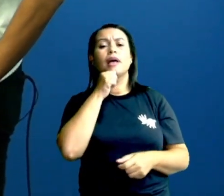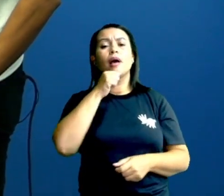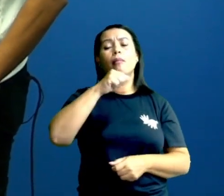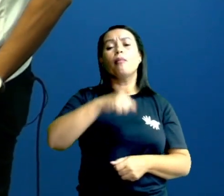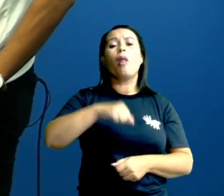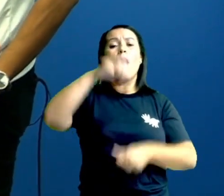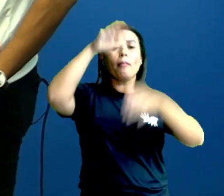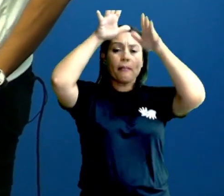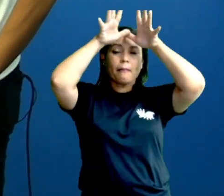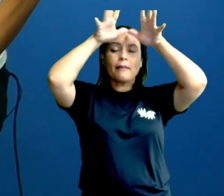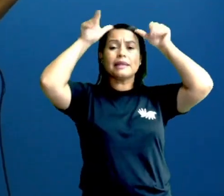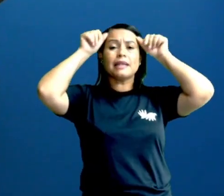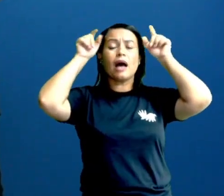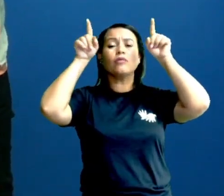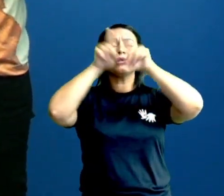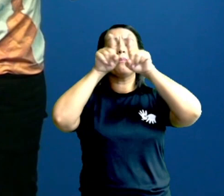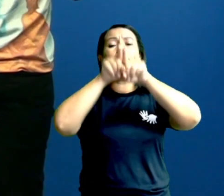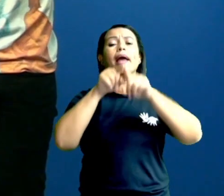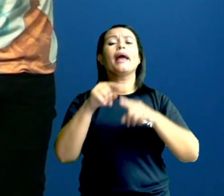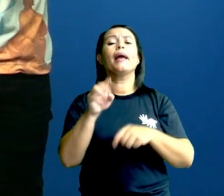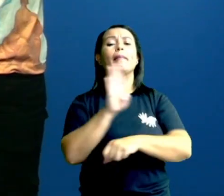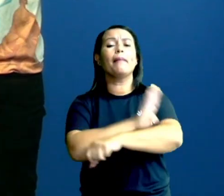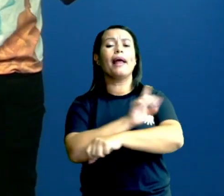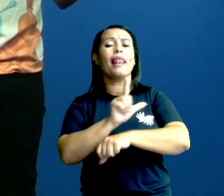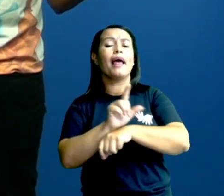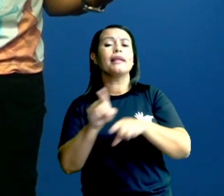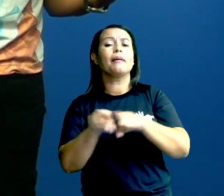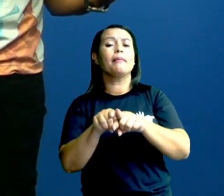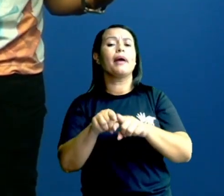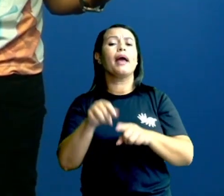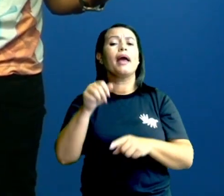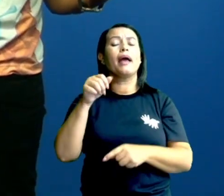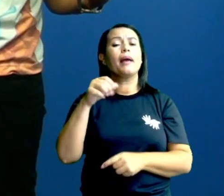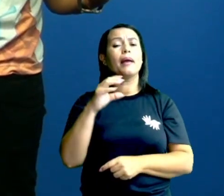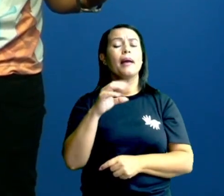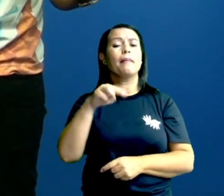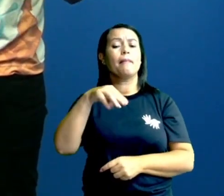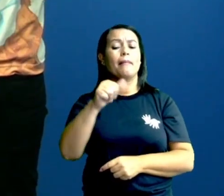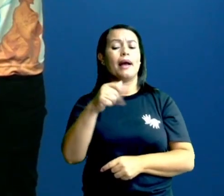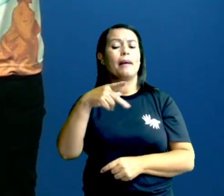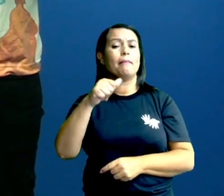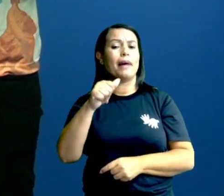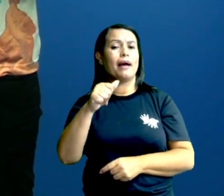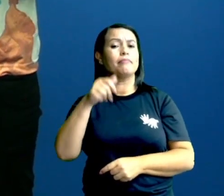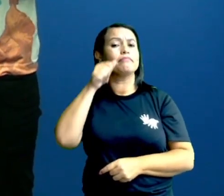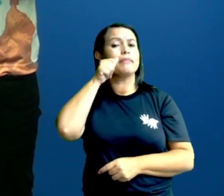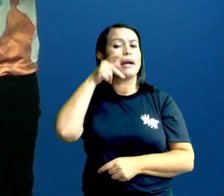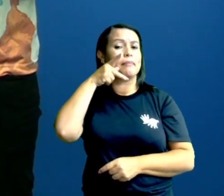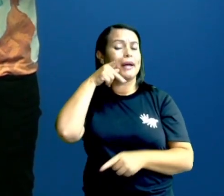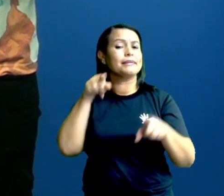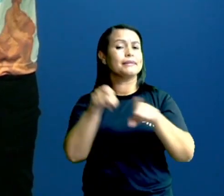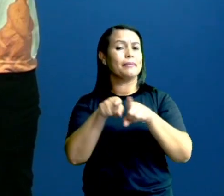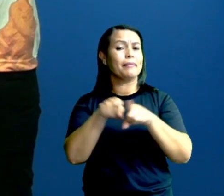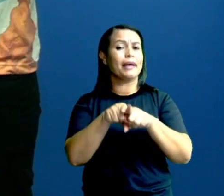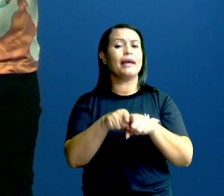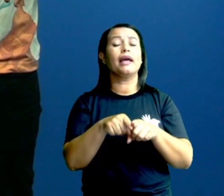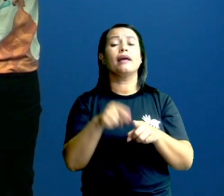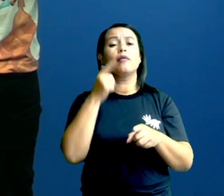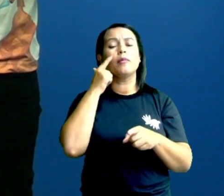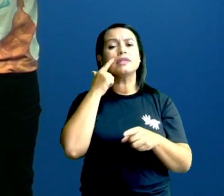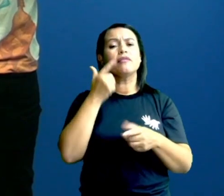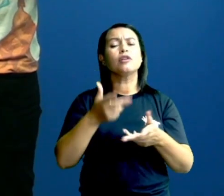Belém Macapá Palmas doces em geral os maiores aglomerados urbanos e esmalte contingentes populacionais